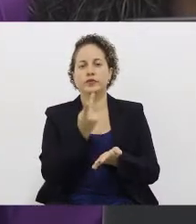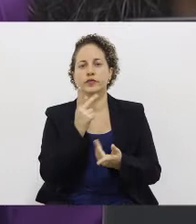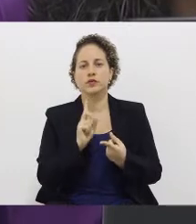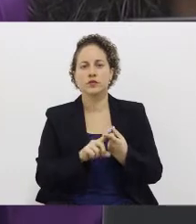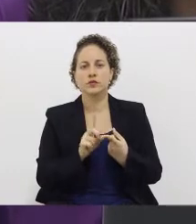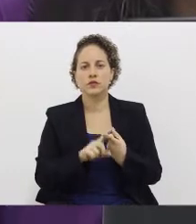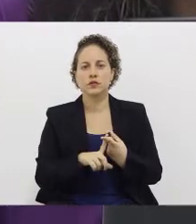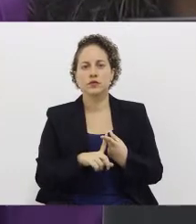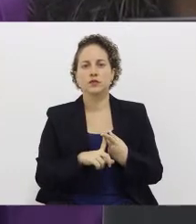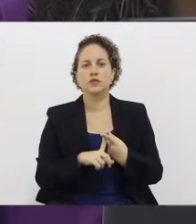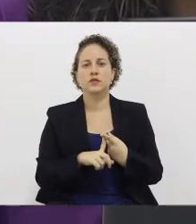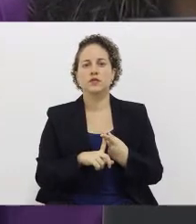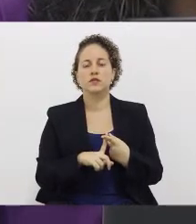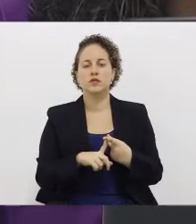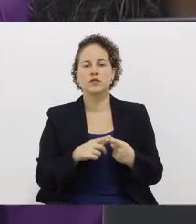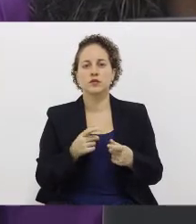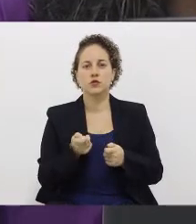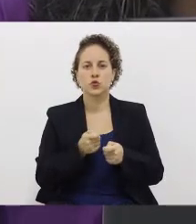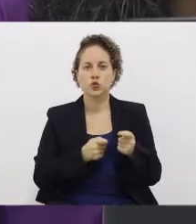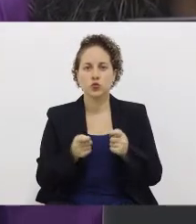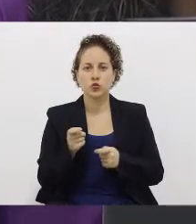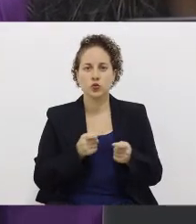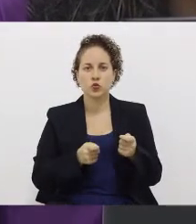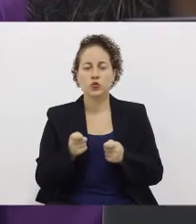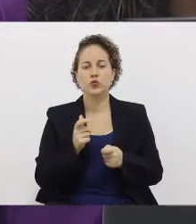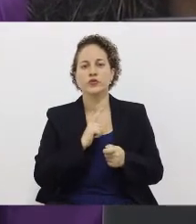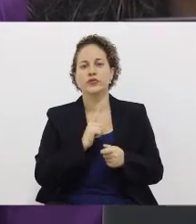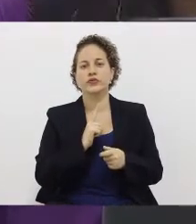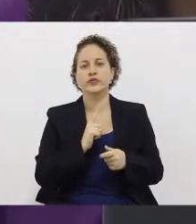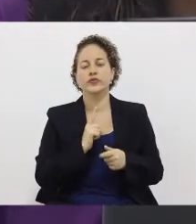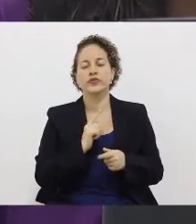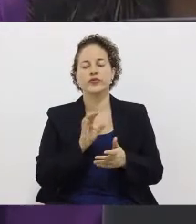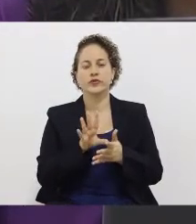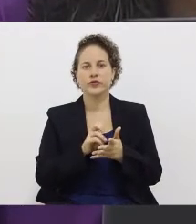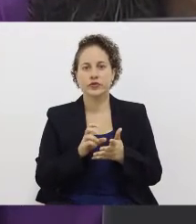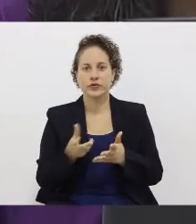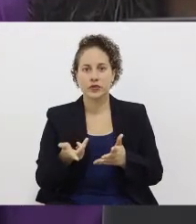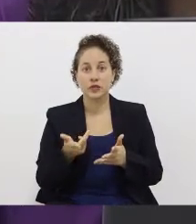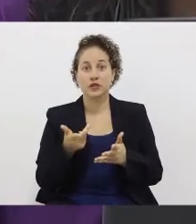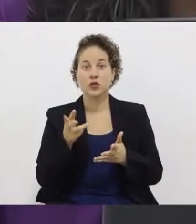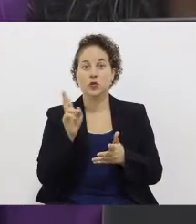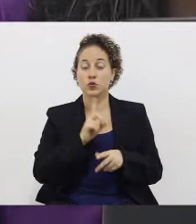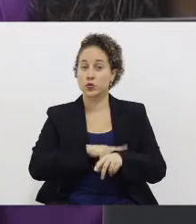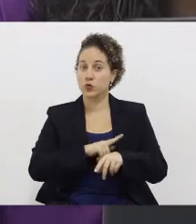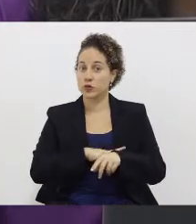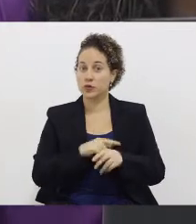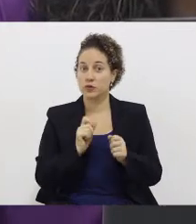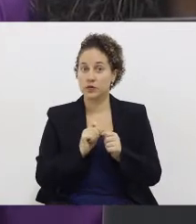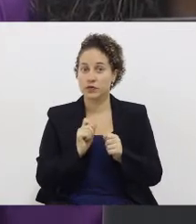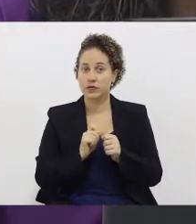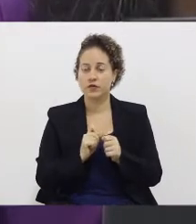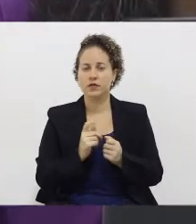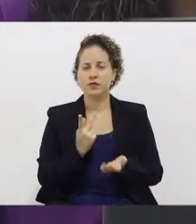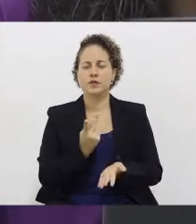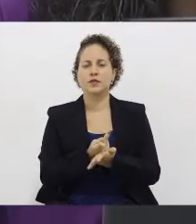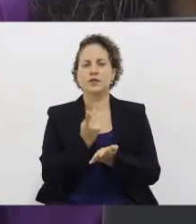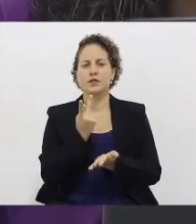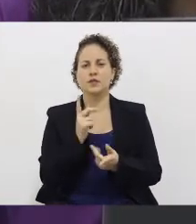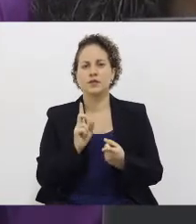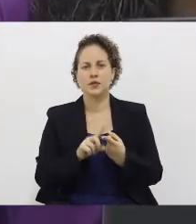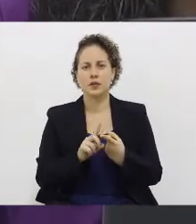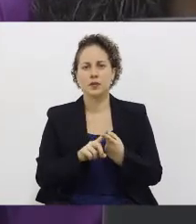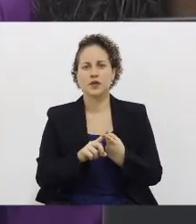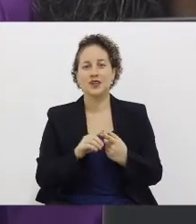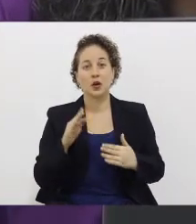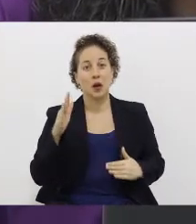e chega-se até um ponto de ressuprimento. O fornecedor leva este tempo aqui para fazer a entrega e quando a entrega acontece, o estoque vai